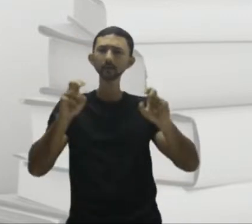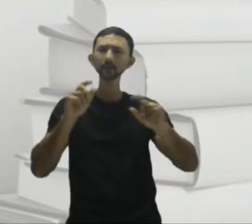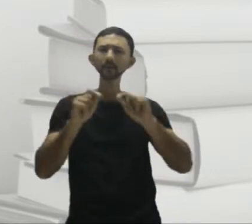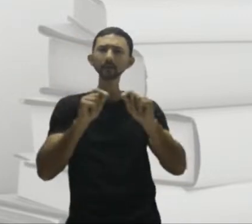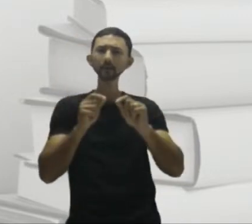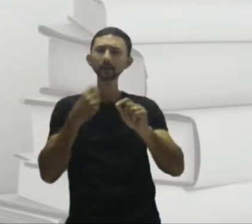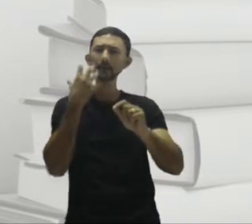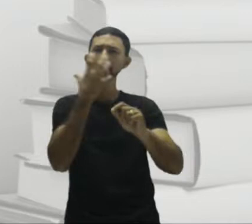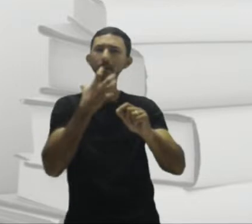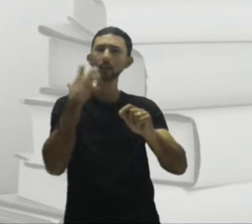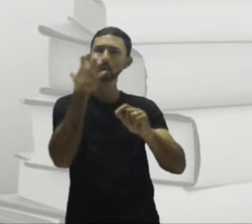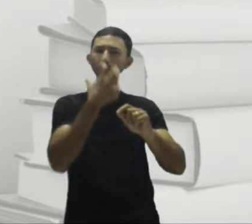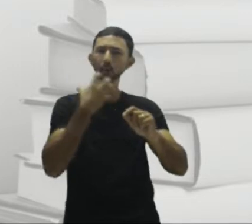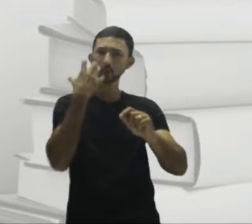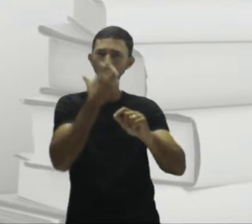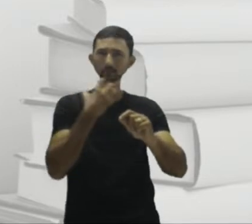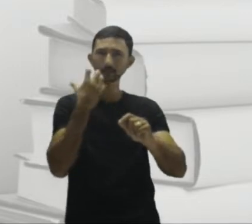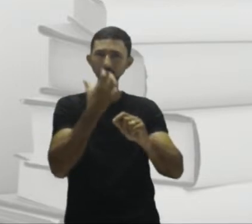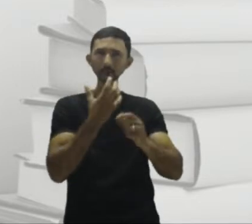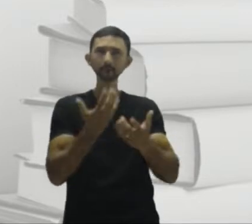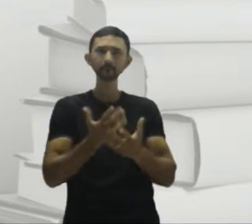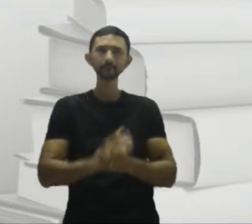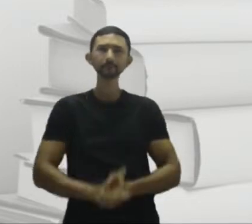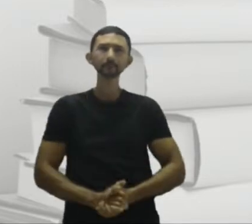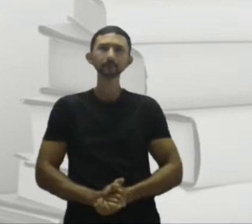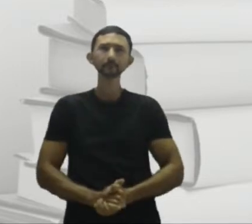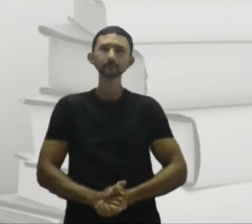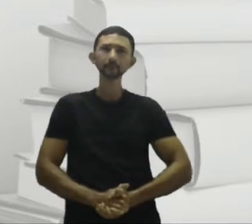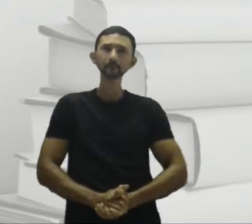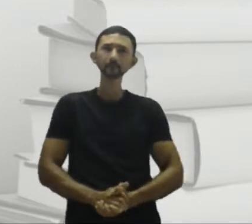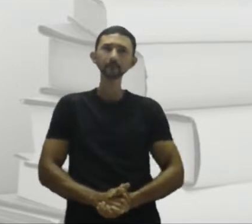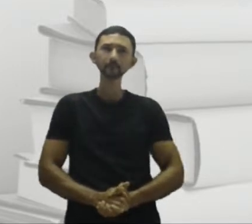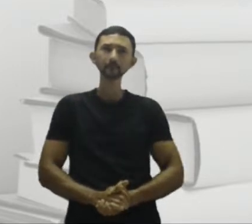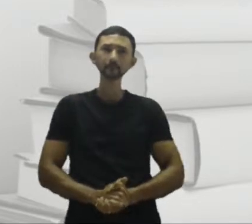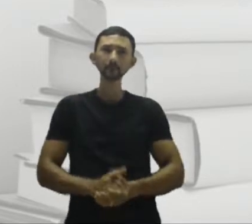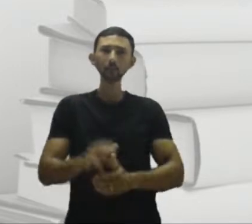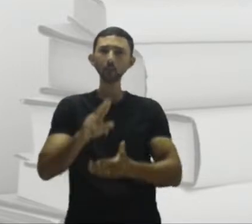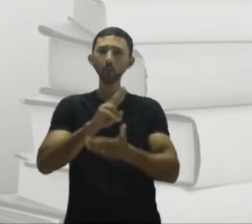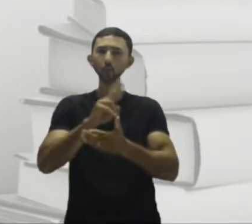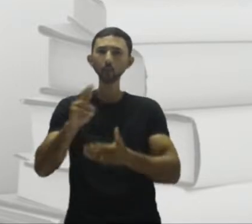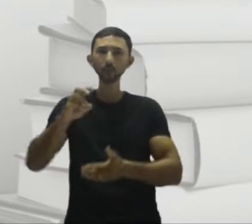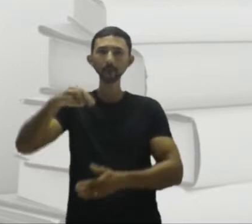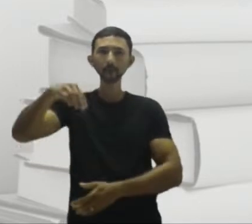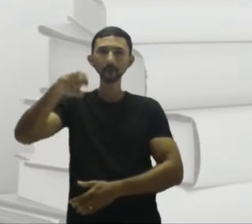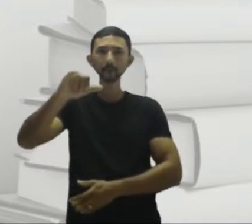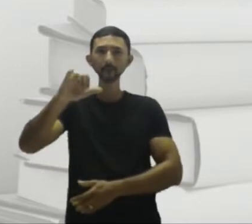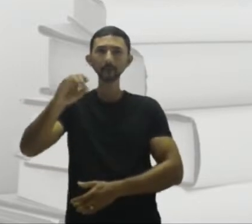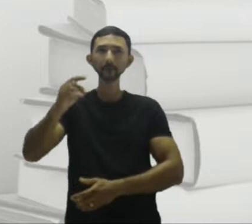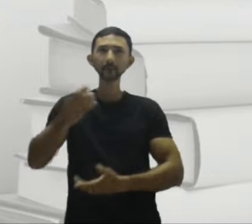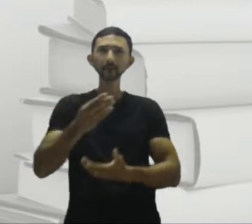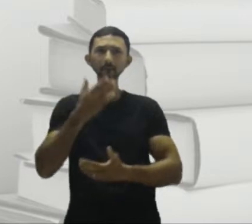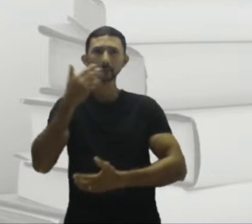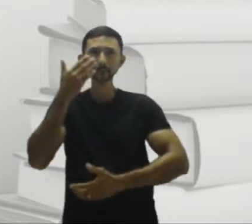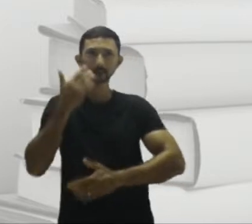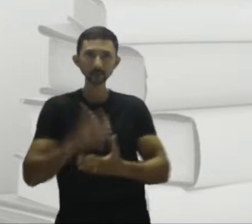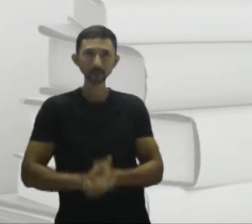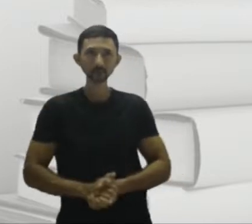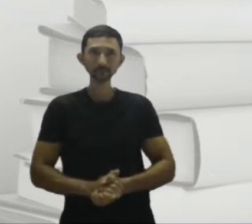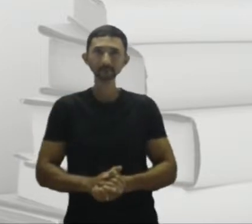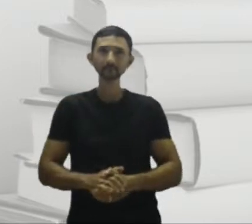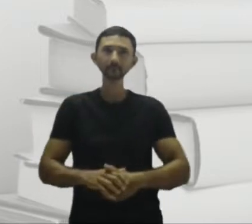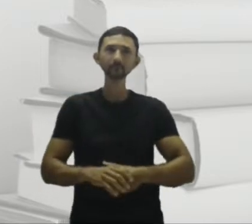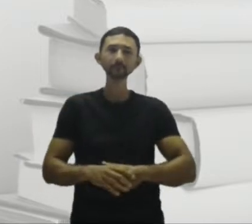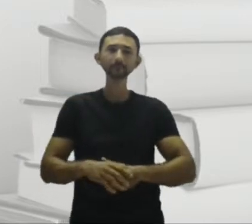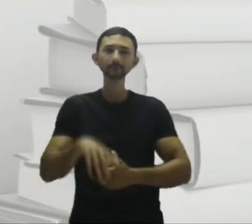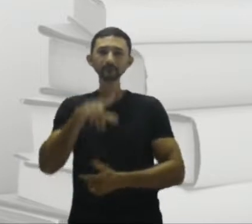uma música da Dona Onete, que diz o seguinte, o nome é No Meio do Pitiú. A garça namoradeira